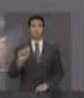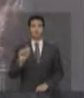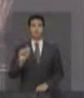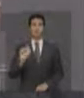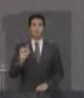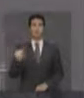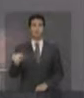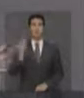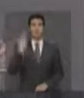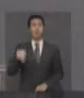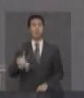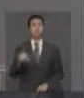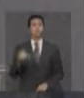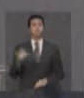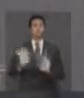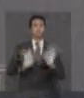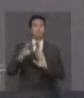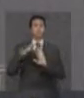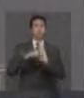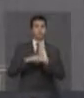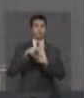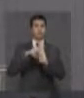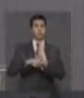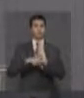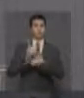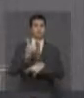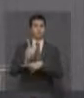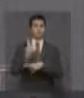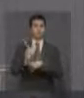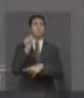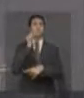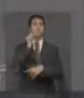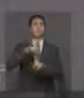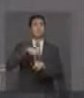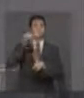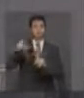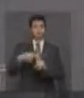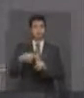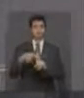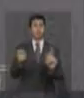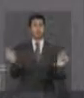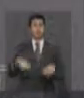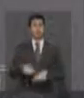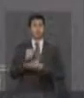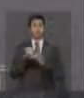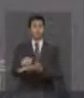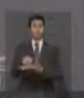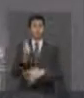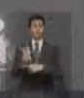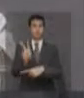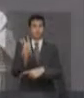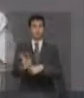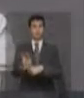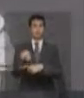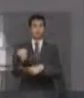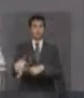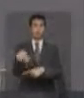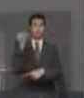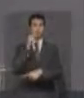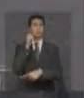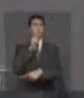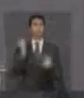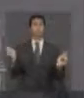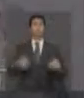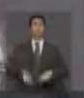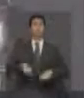de tratamento da maternidade, dar condições para as mulheres terem filhos